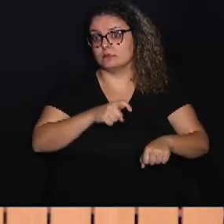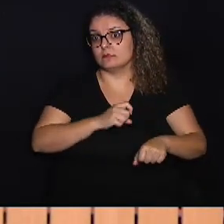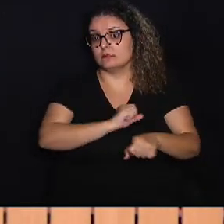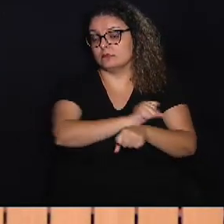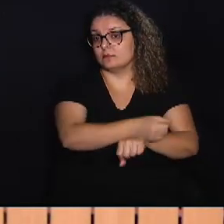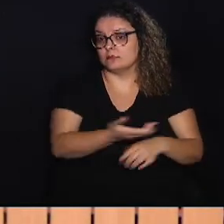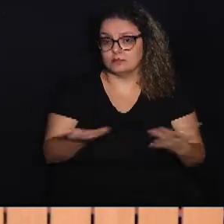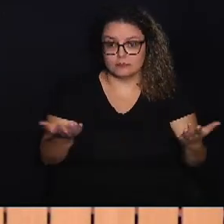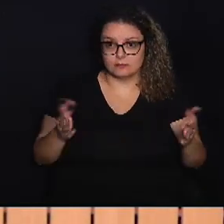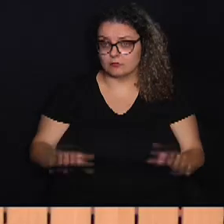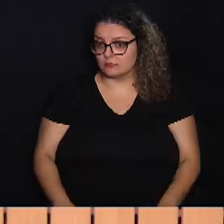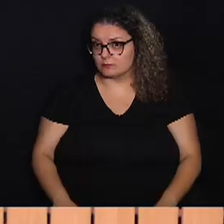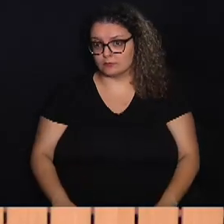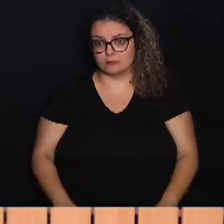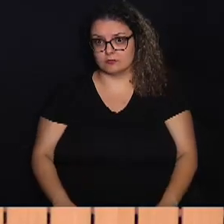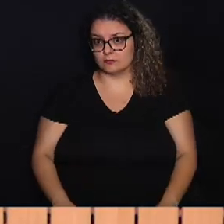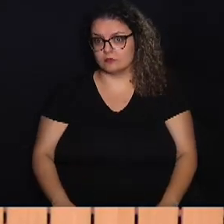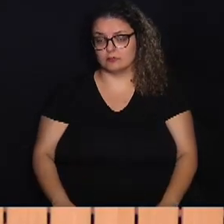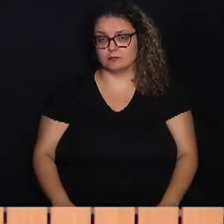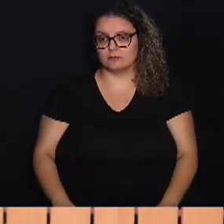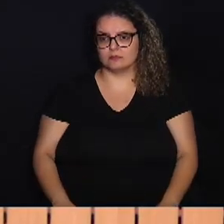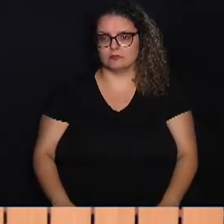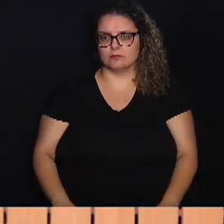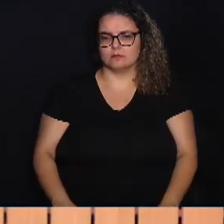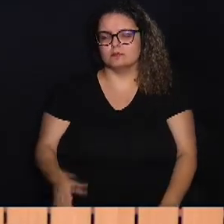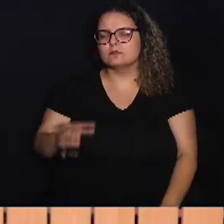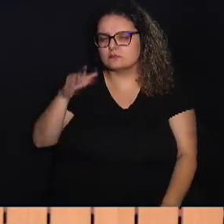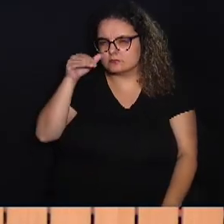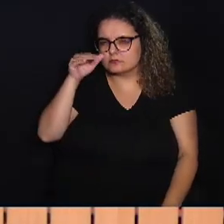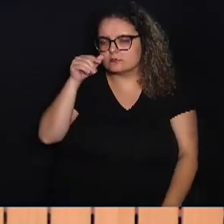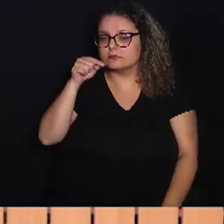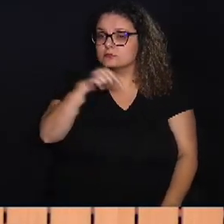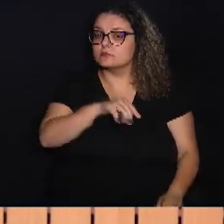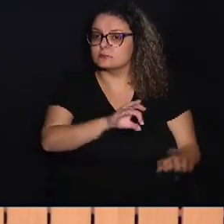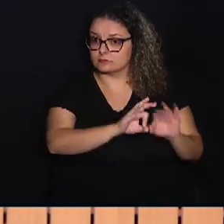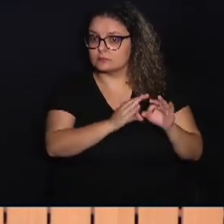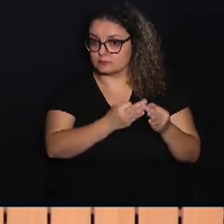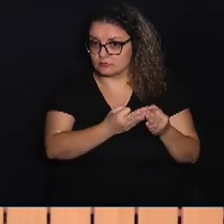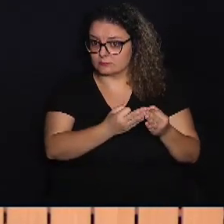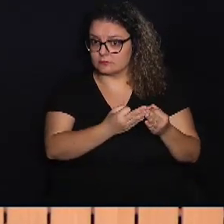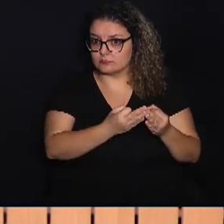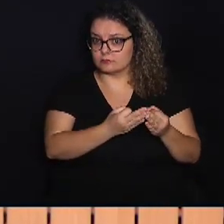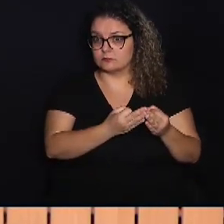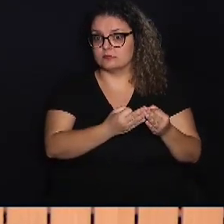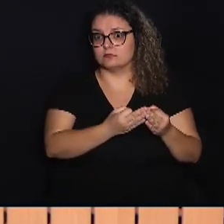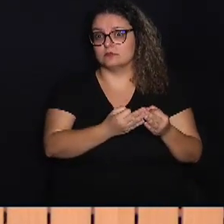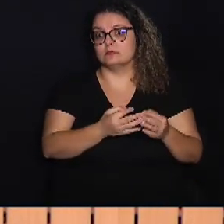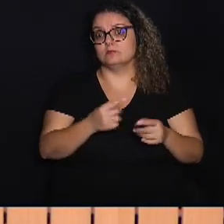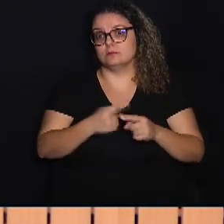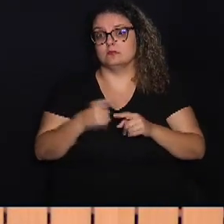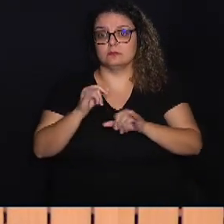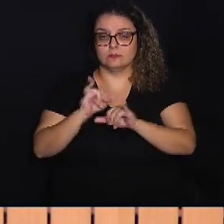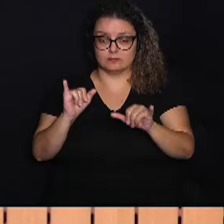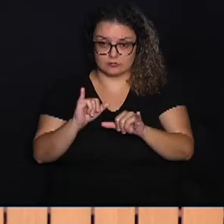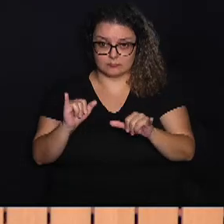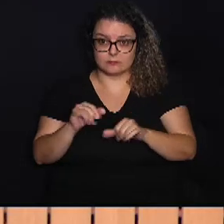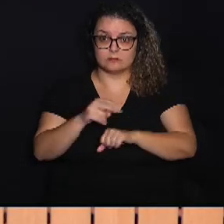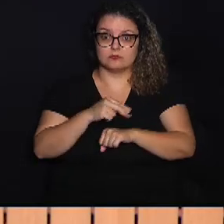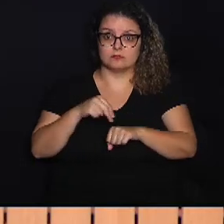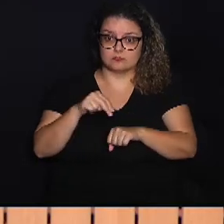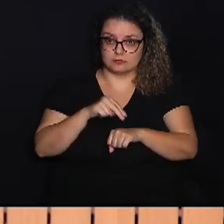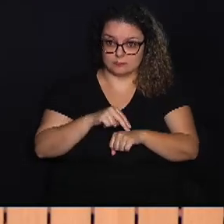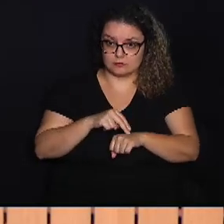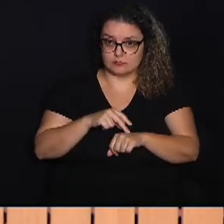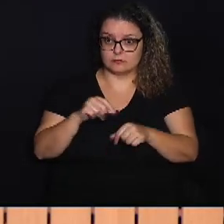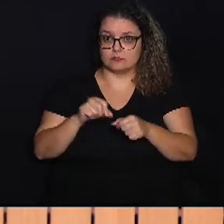à escravidão curiosamente essa família e eu vou falar aqui porque a campanha as campanhas campanhas nacionais tem